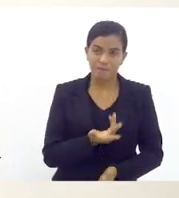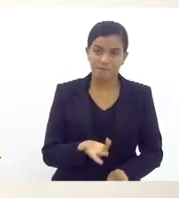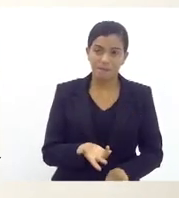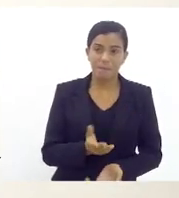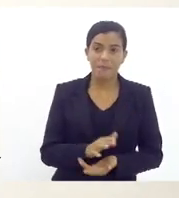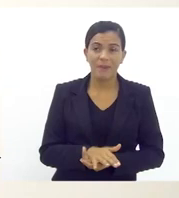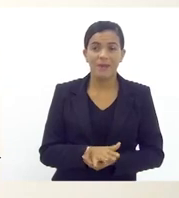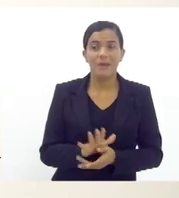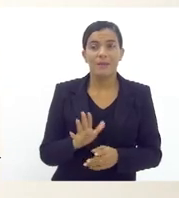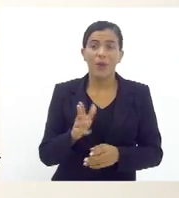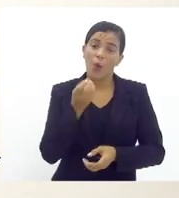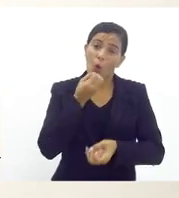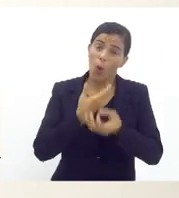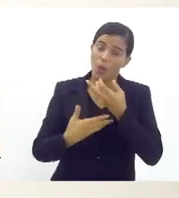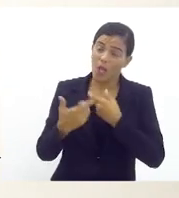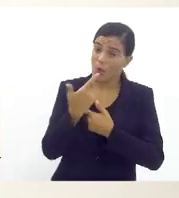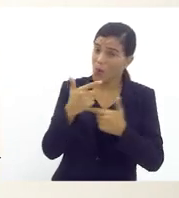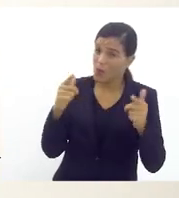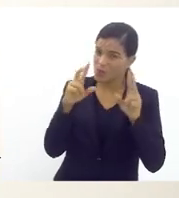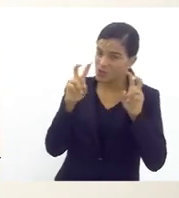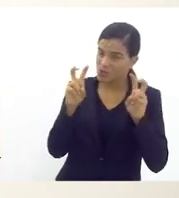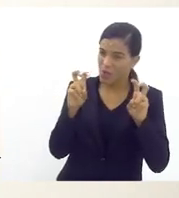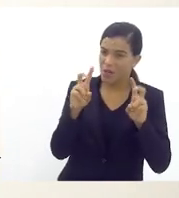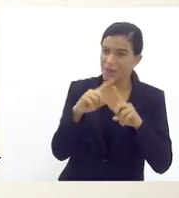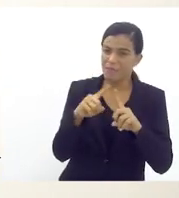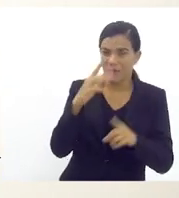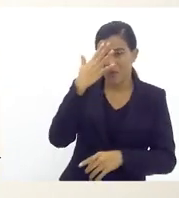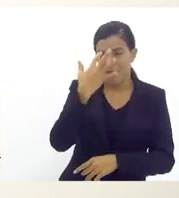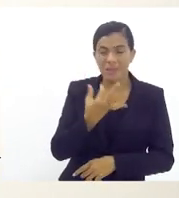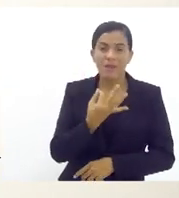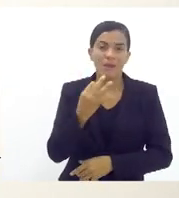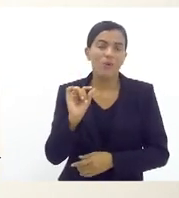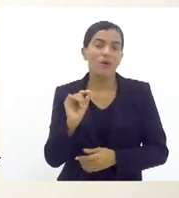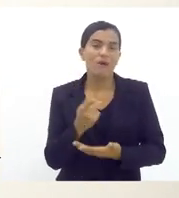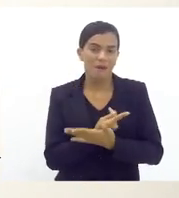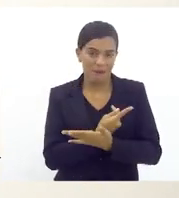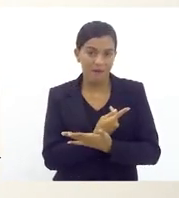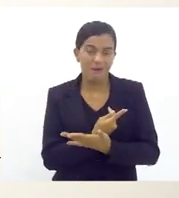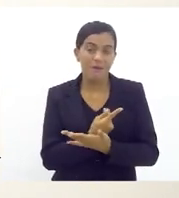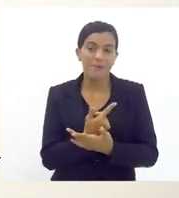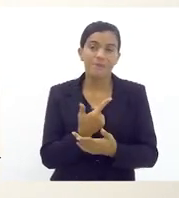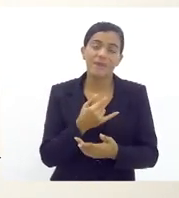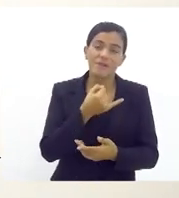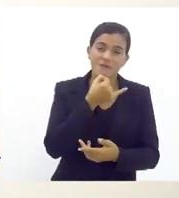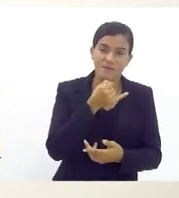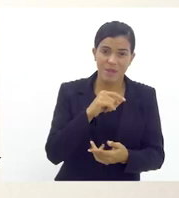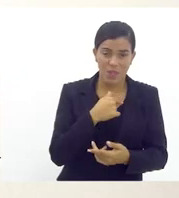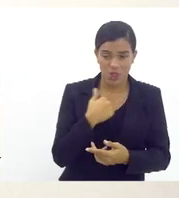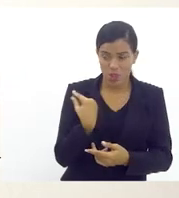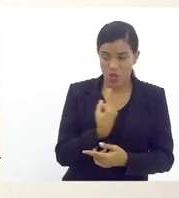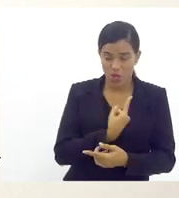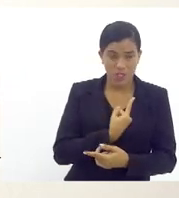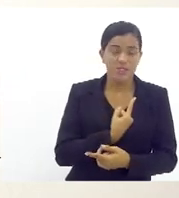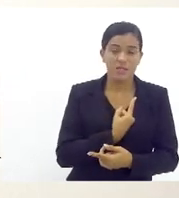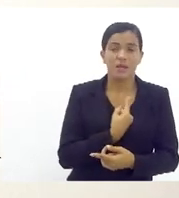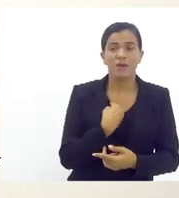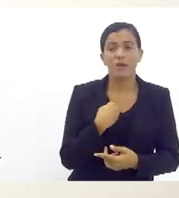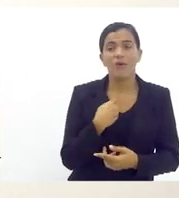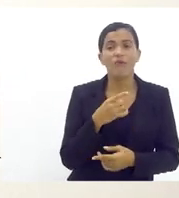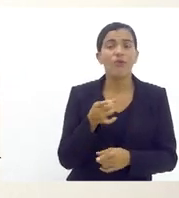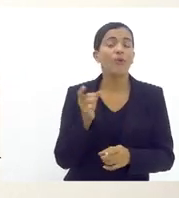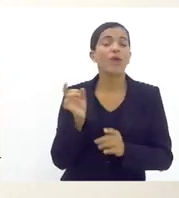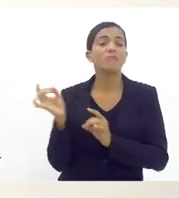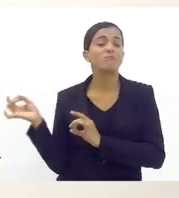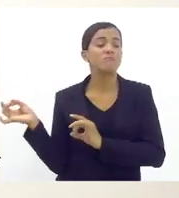mim, mas eu entendi o que estava acontecendo. Infelizmente, como muitas de nós, eu fui jogada à